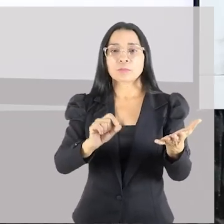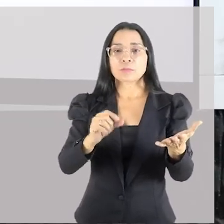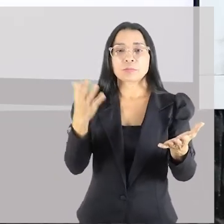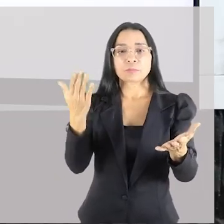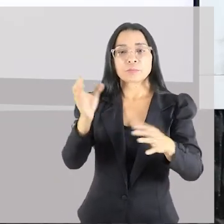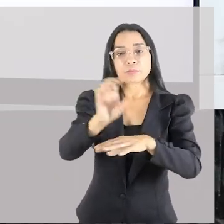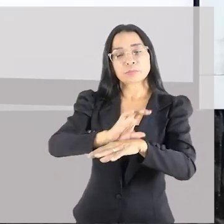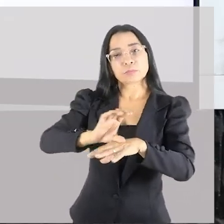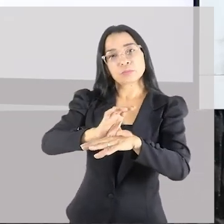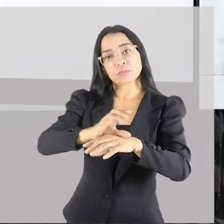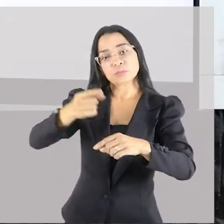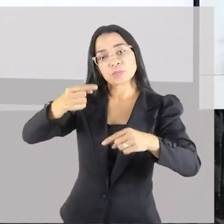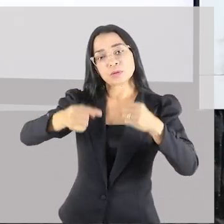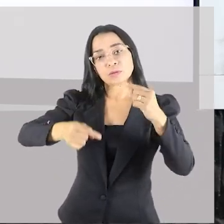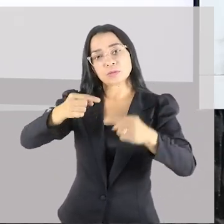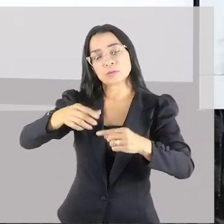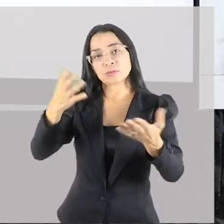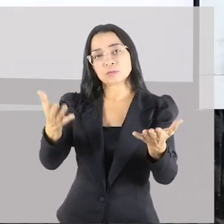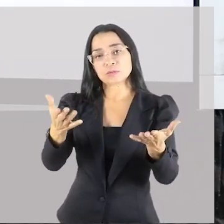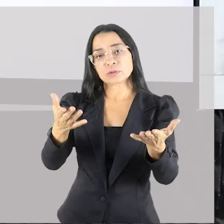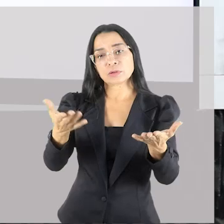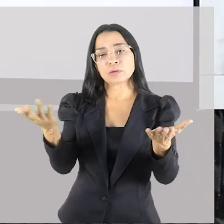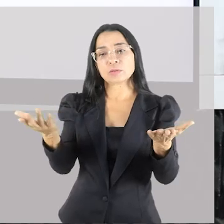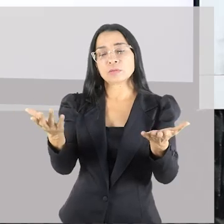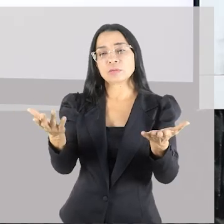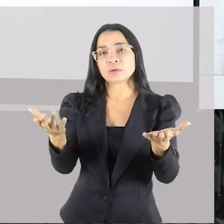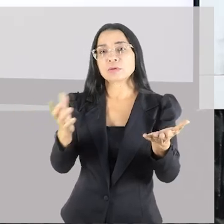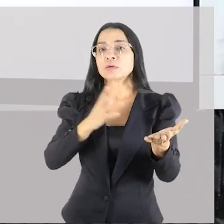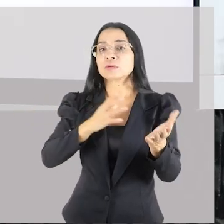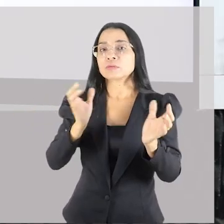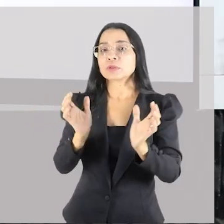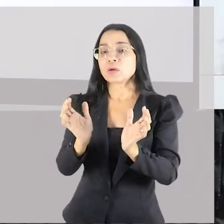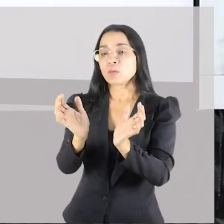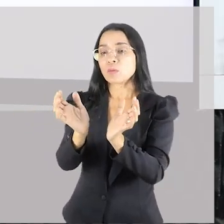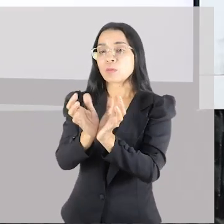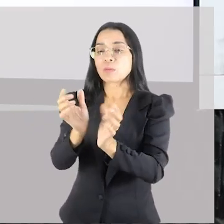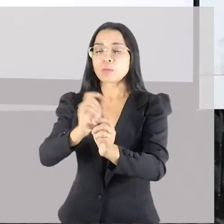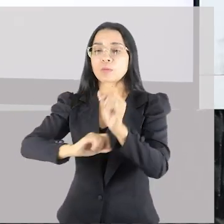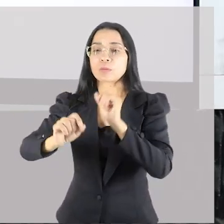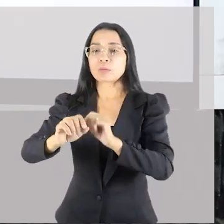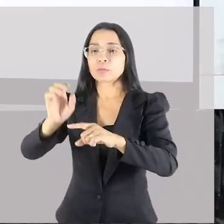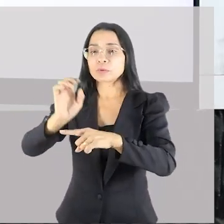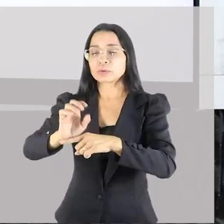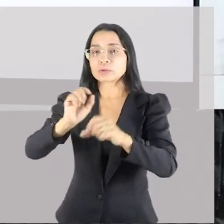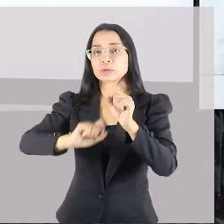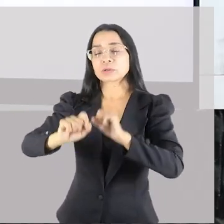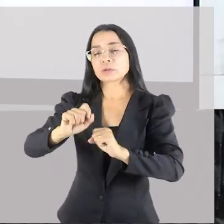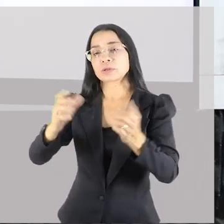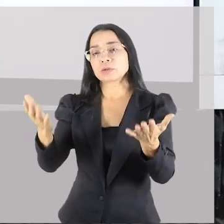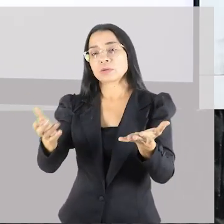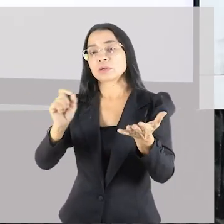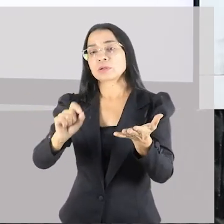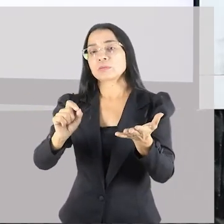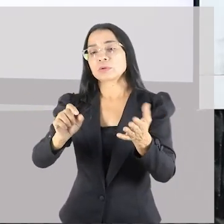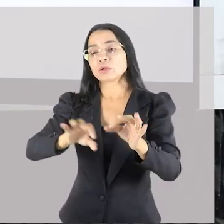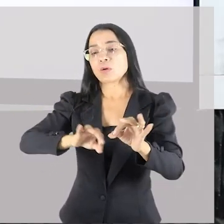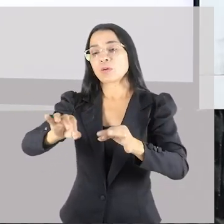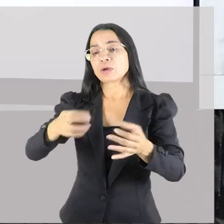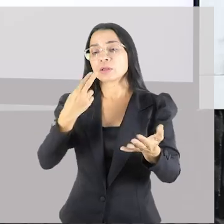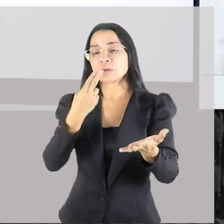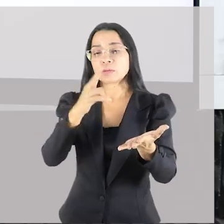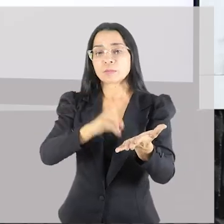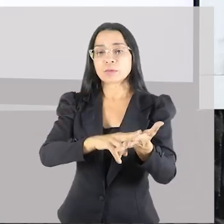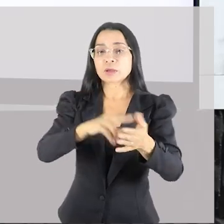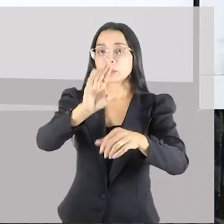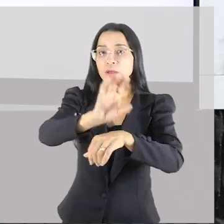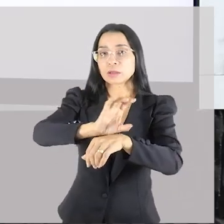essa discussão, essas pessoas, esses sujeitos, e vamos então ter um Conselho de Estado para que este possa formular uma carta constituinte.